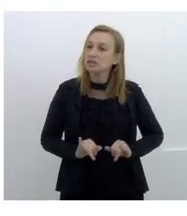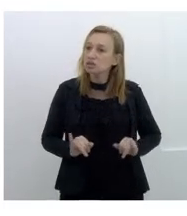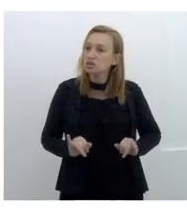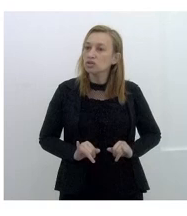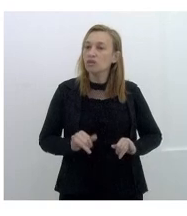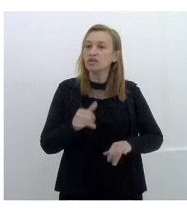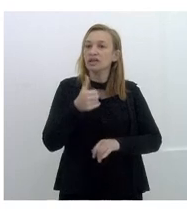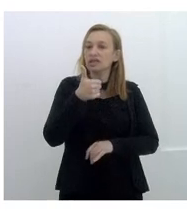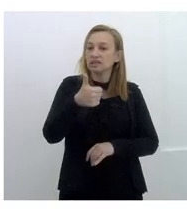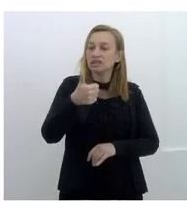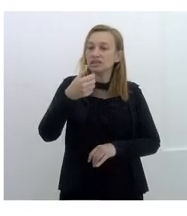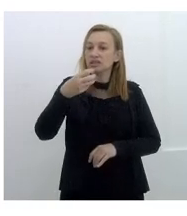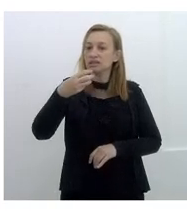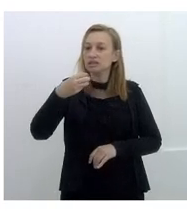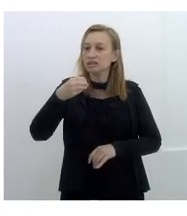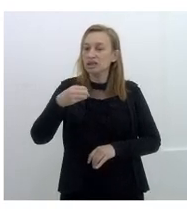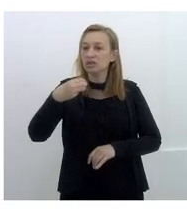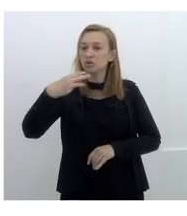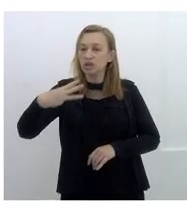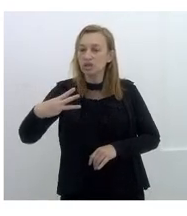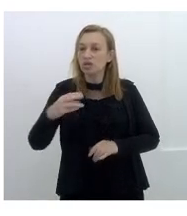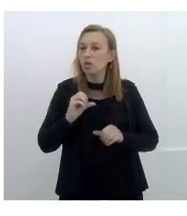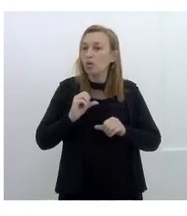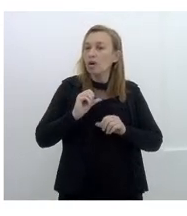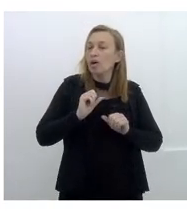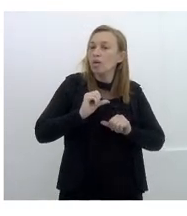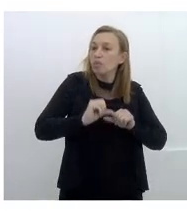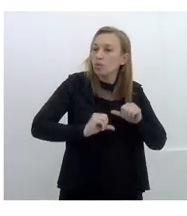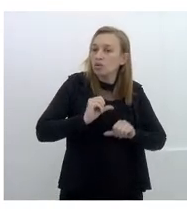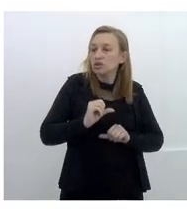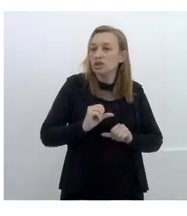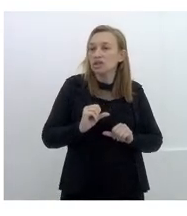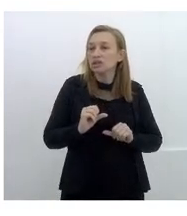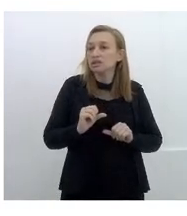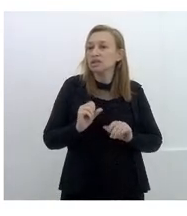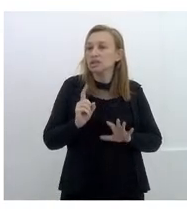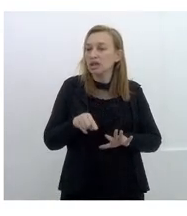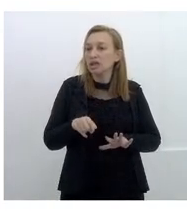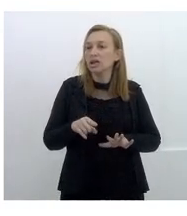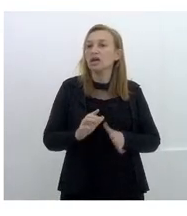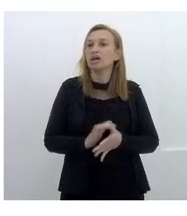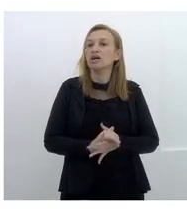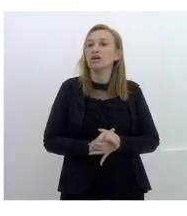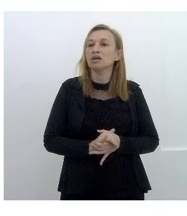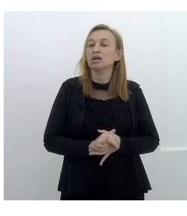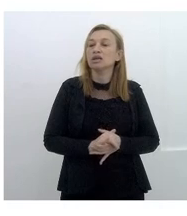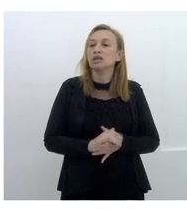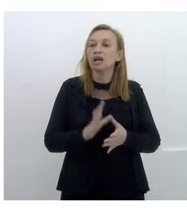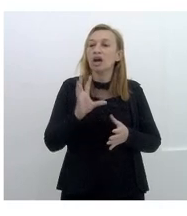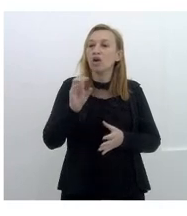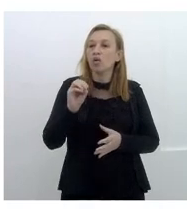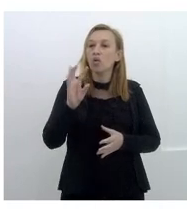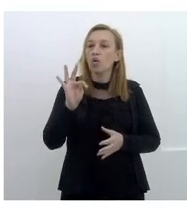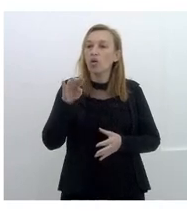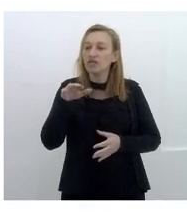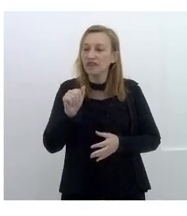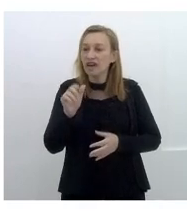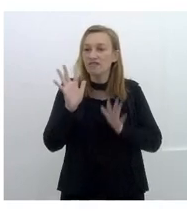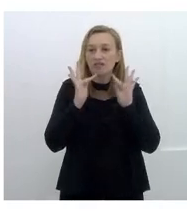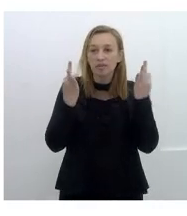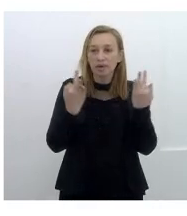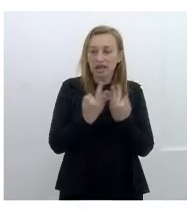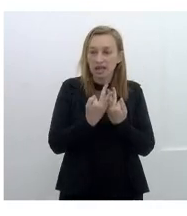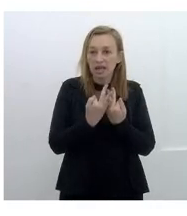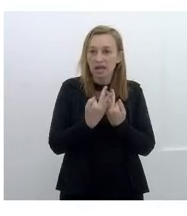103 é uma mudança de lógica não tem aí a questão da cota familiar né que ela